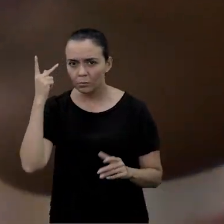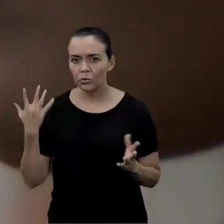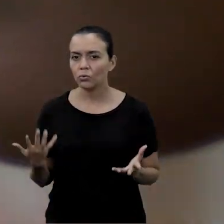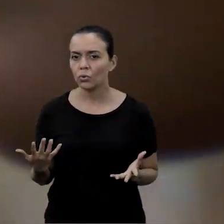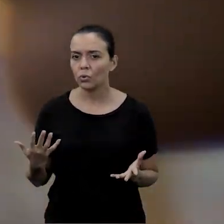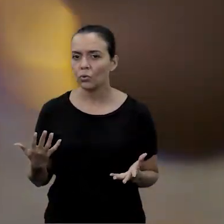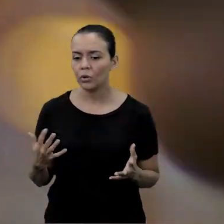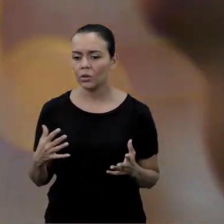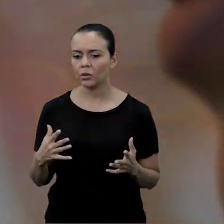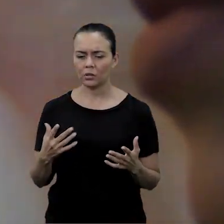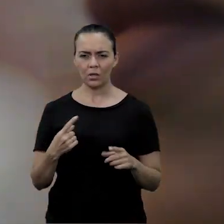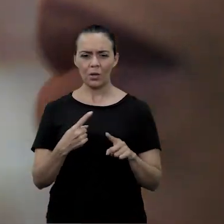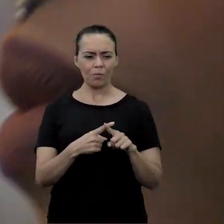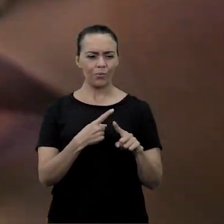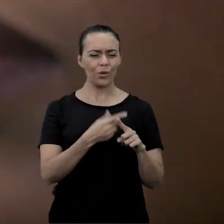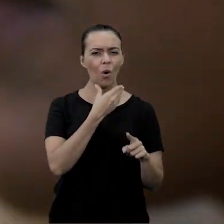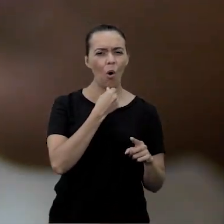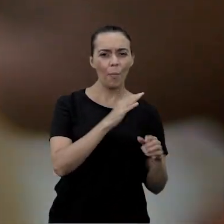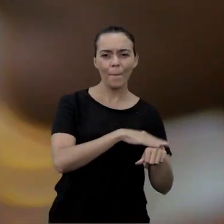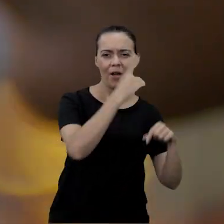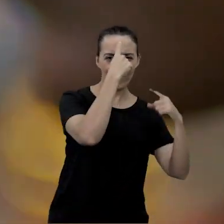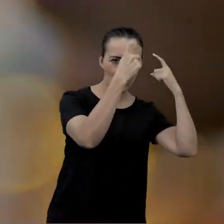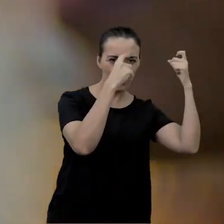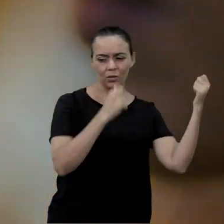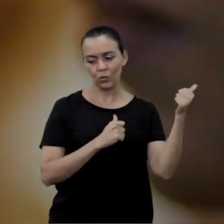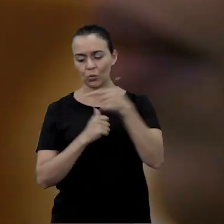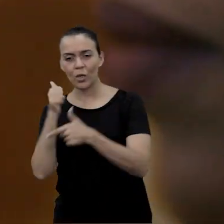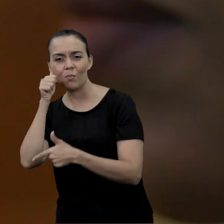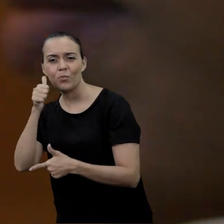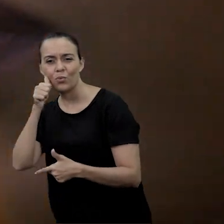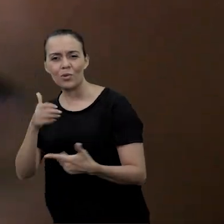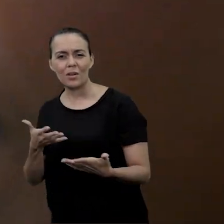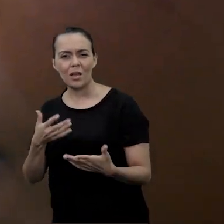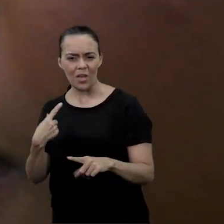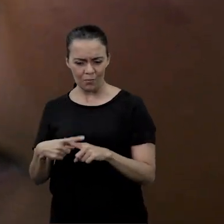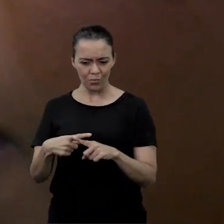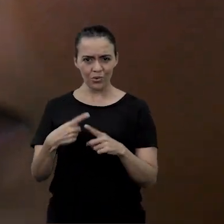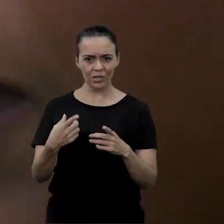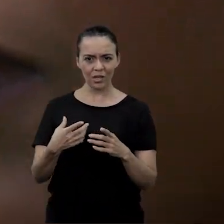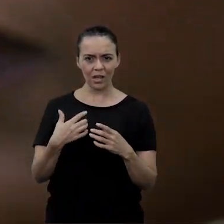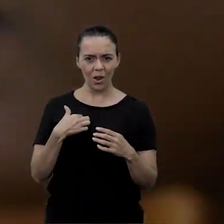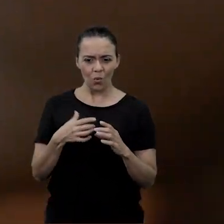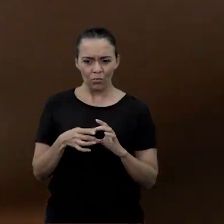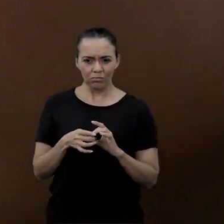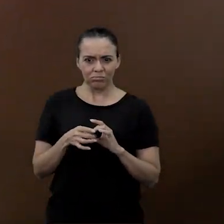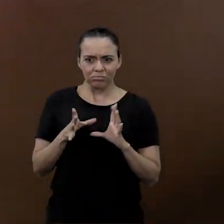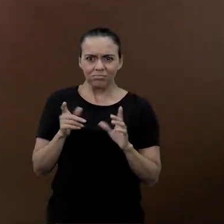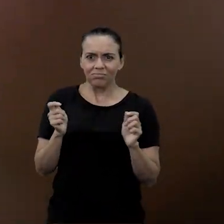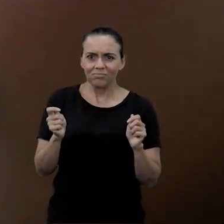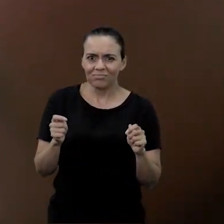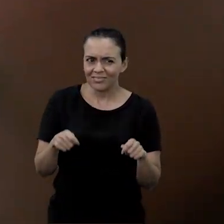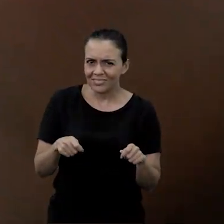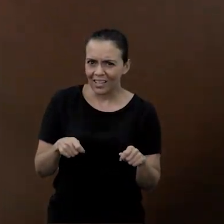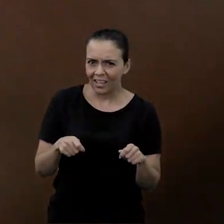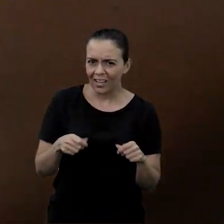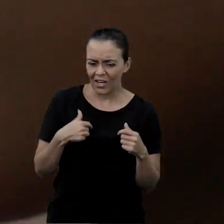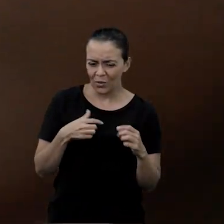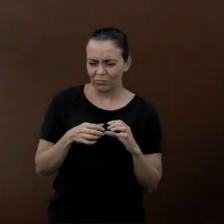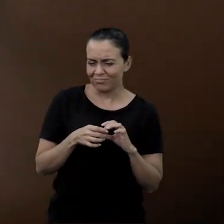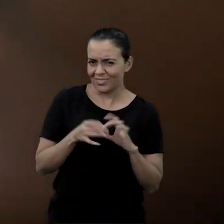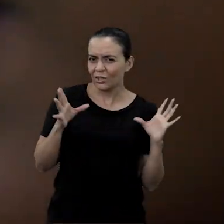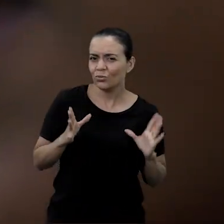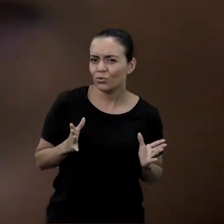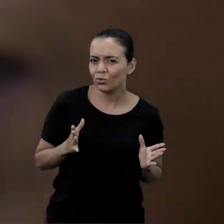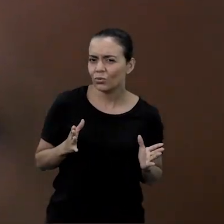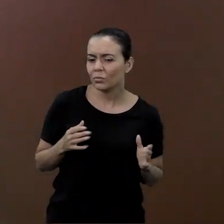Por que eu tenho que esperar que um homem seja mais violento que uma mulher? Por que eu permito ao homem ser violento? Essa é uma